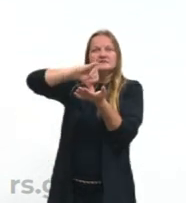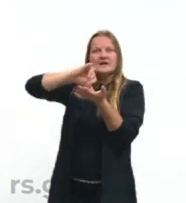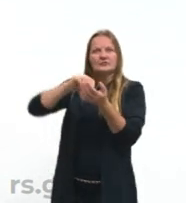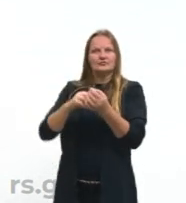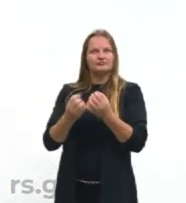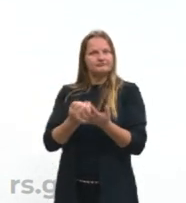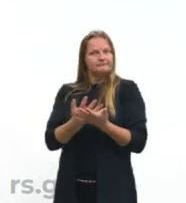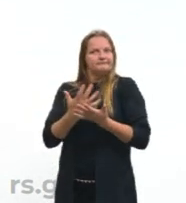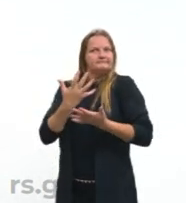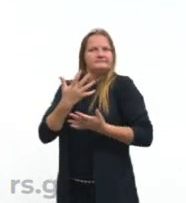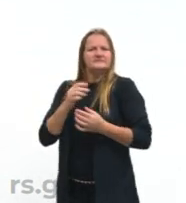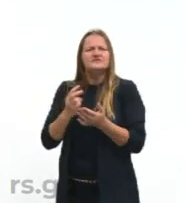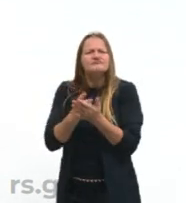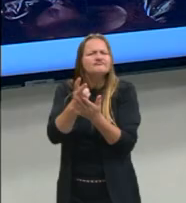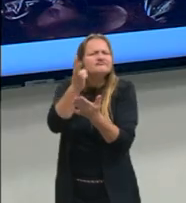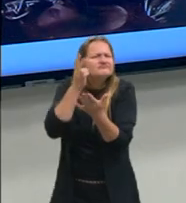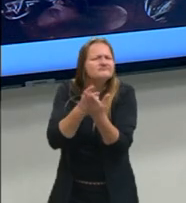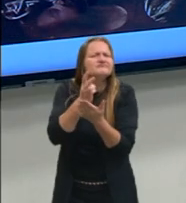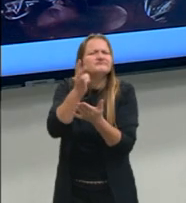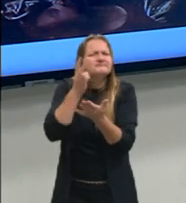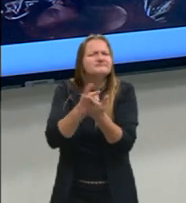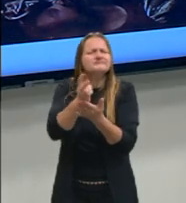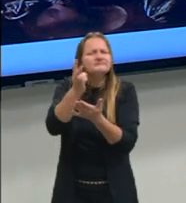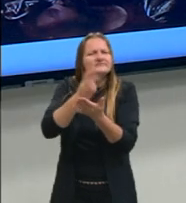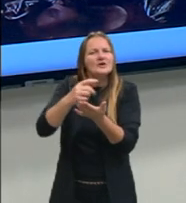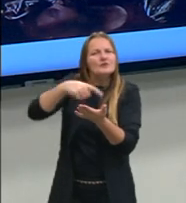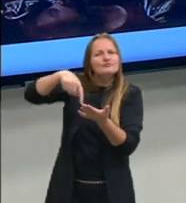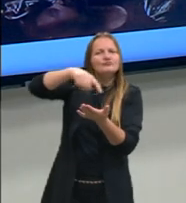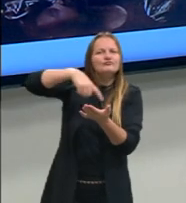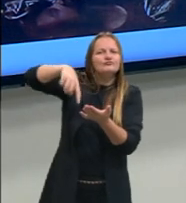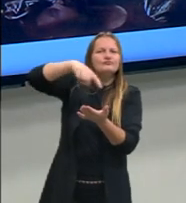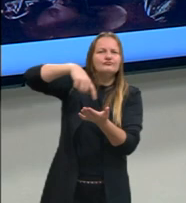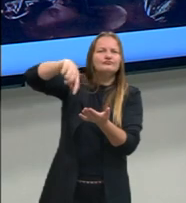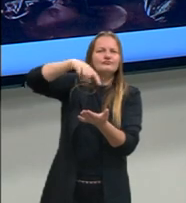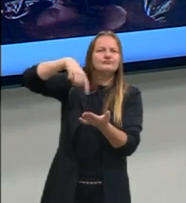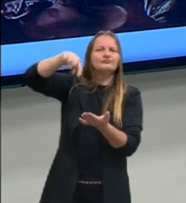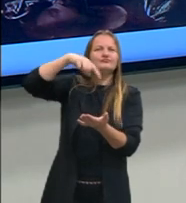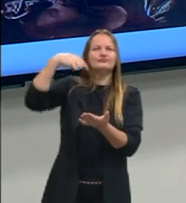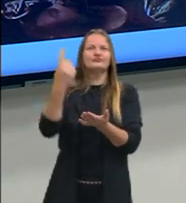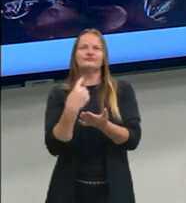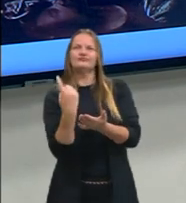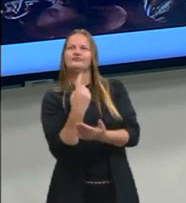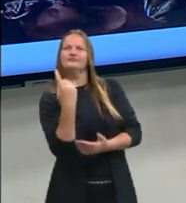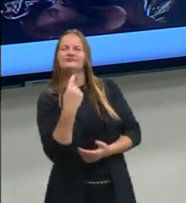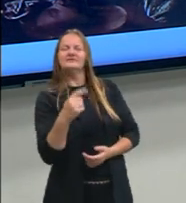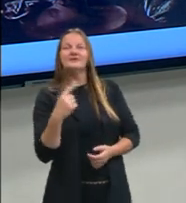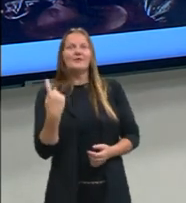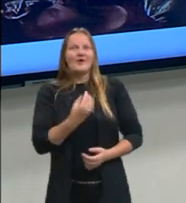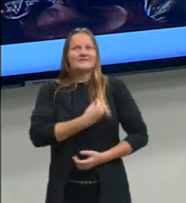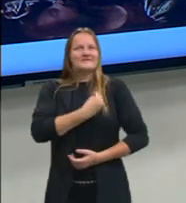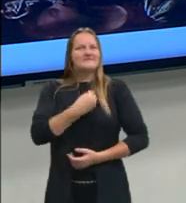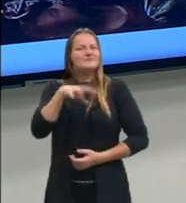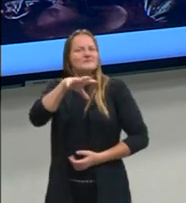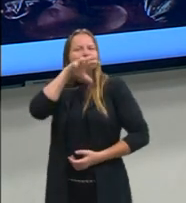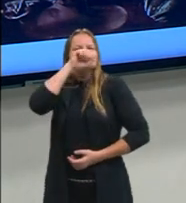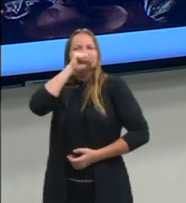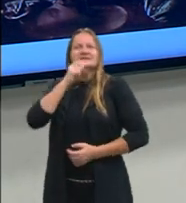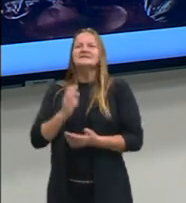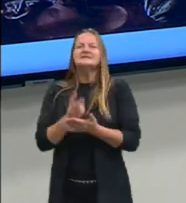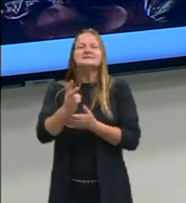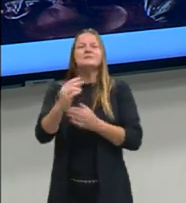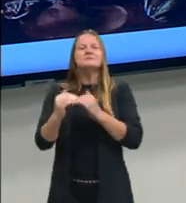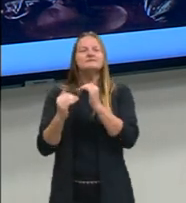ele continua eternamente por isso Enquanto estivermos vivos quando estivermos respirando seremos